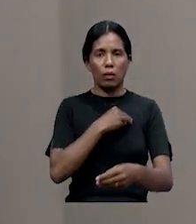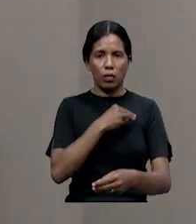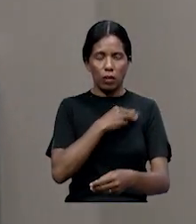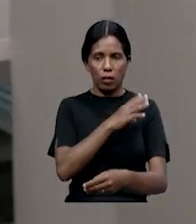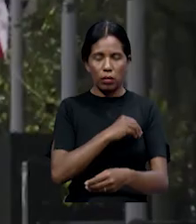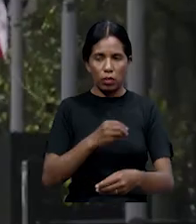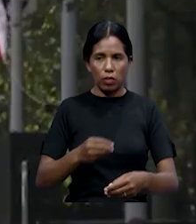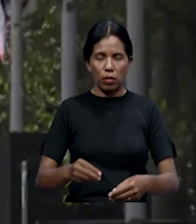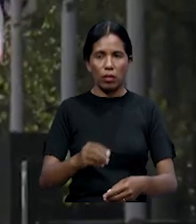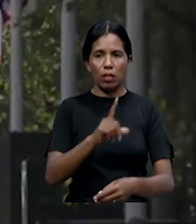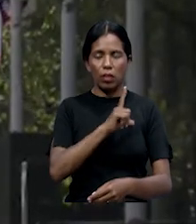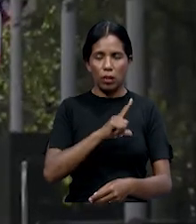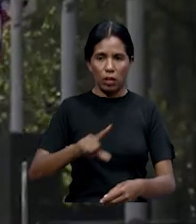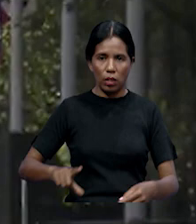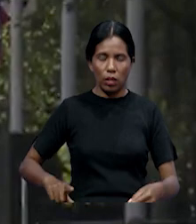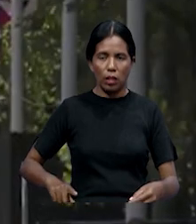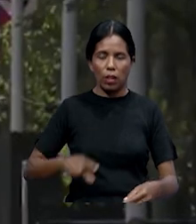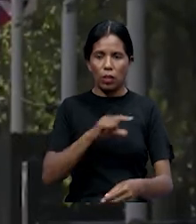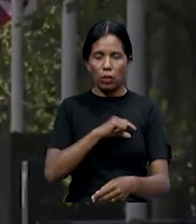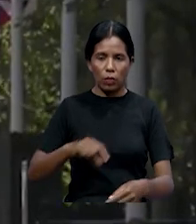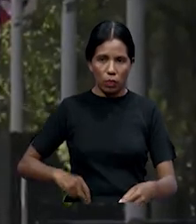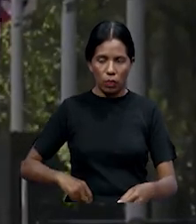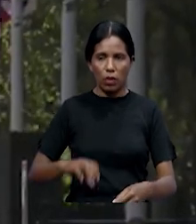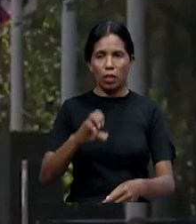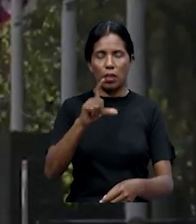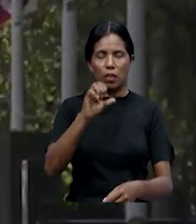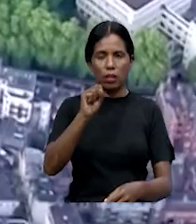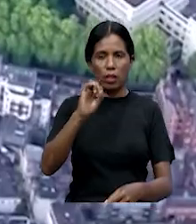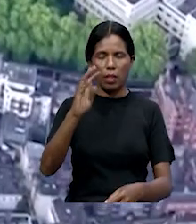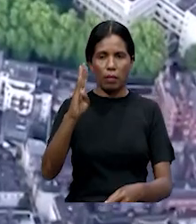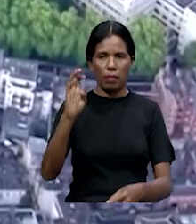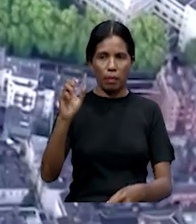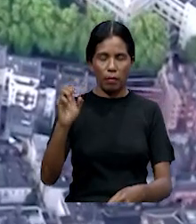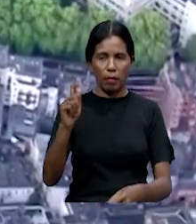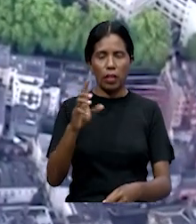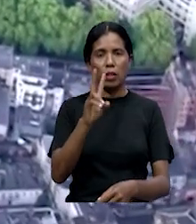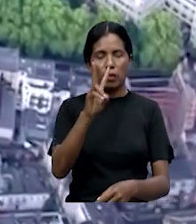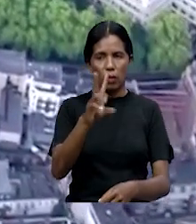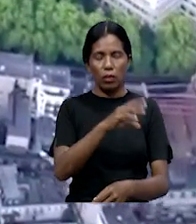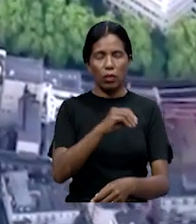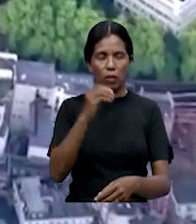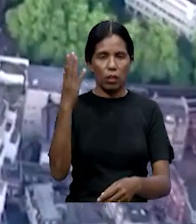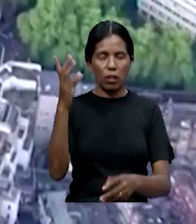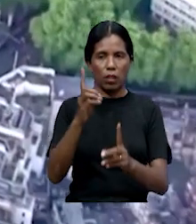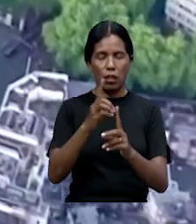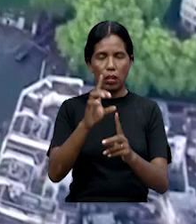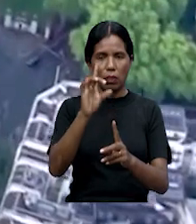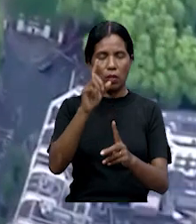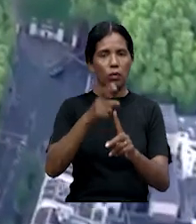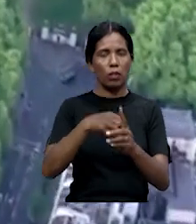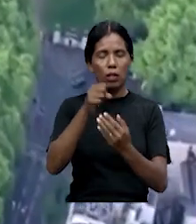Rainha Elizabeth II, nebehusik ona mundo e a Balmoral Castle, Scotland e a Lorongwalu, foi em setembro,